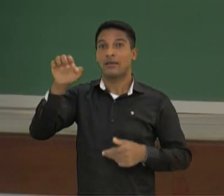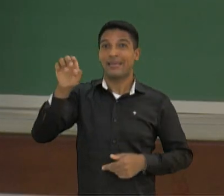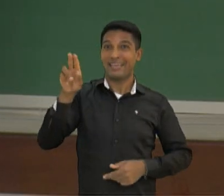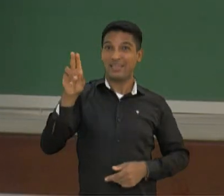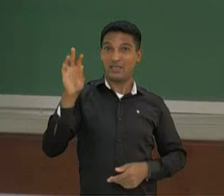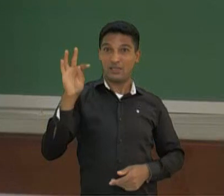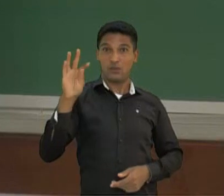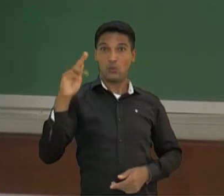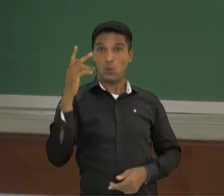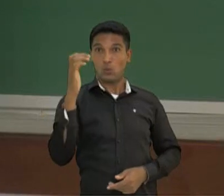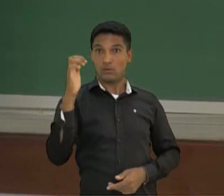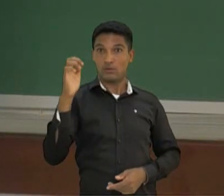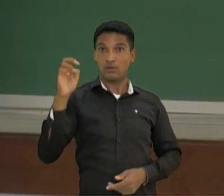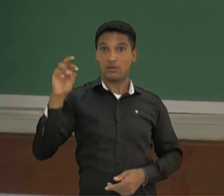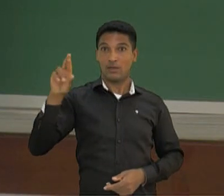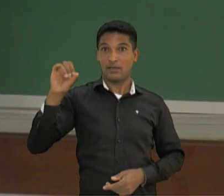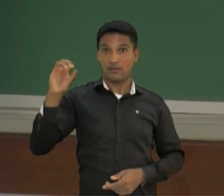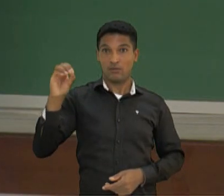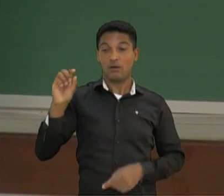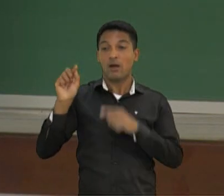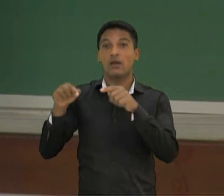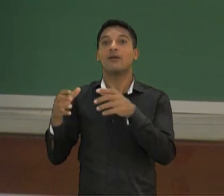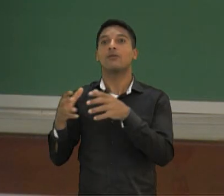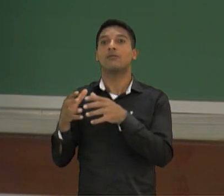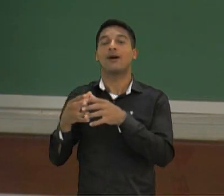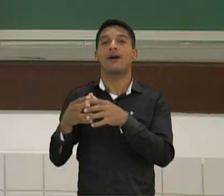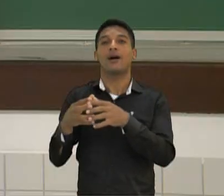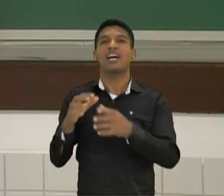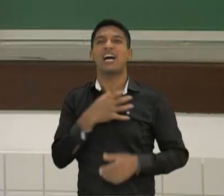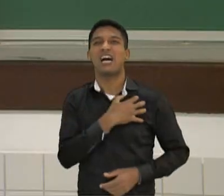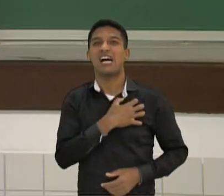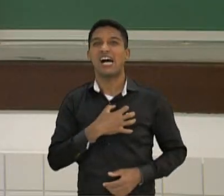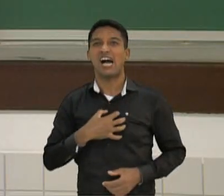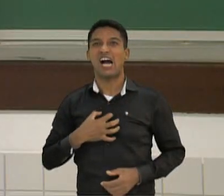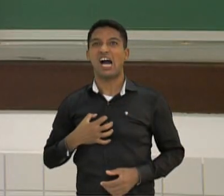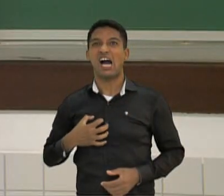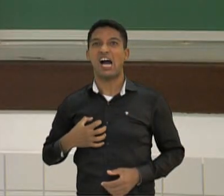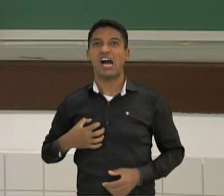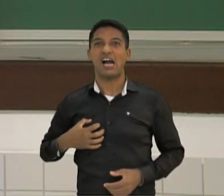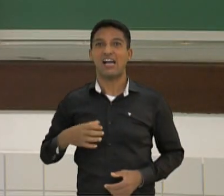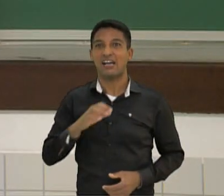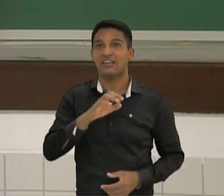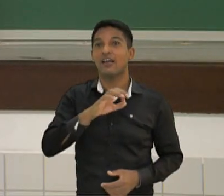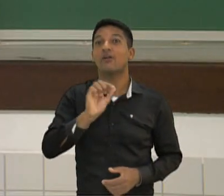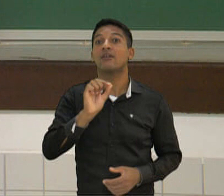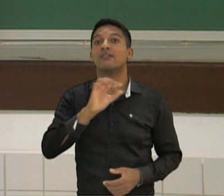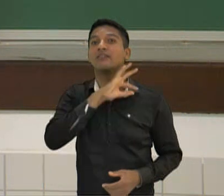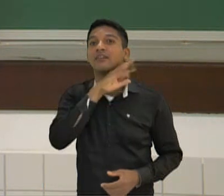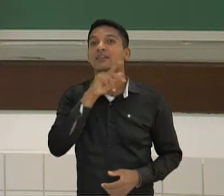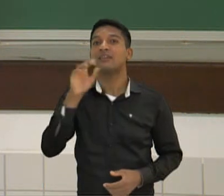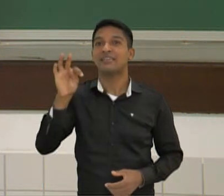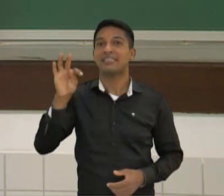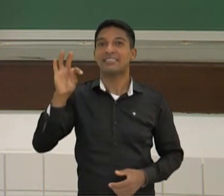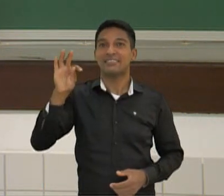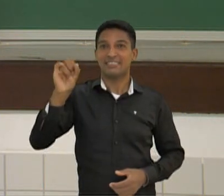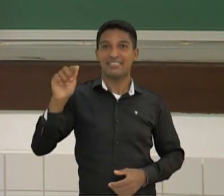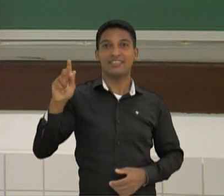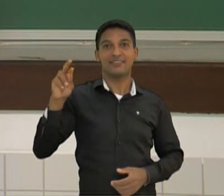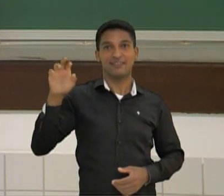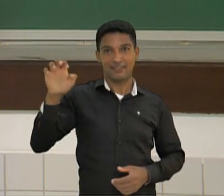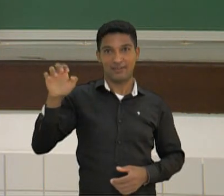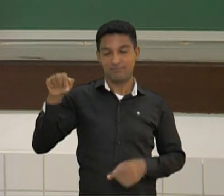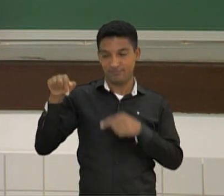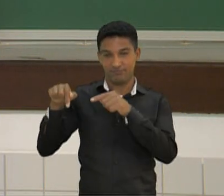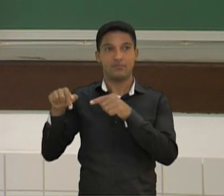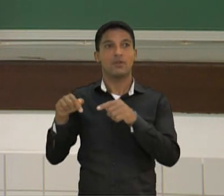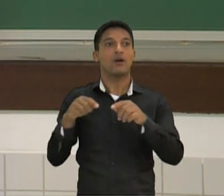ser ou Prototheria ou Alotheria. Então, agora eu trouxe para vocês, como a nossa penúltima aula aí do ano